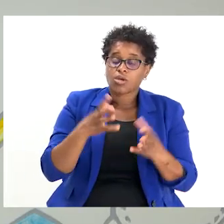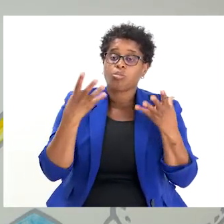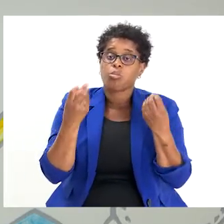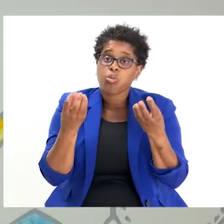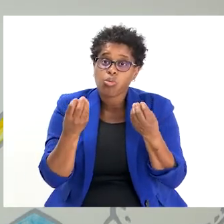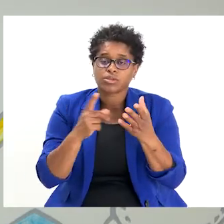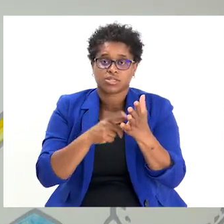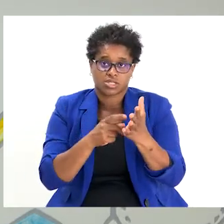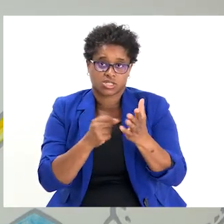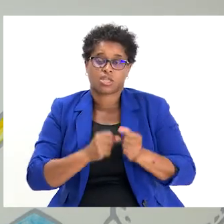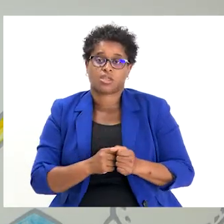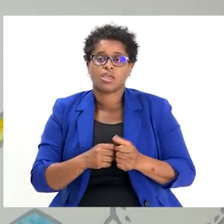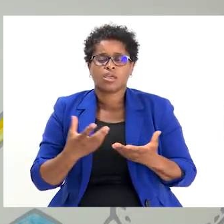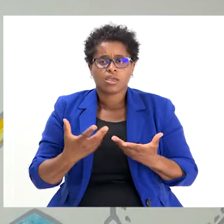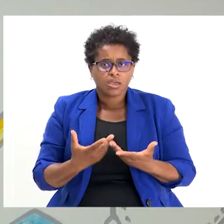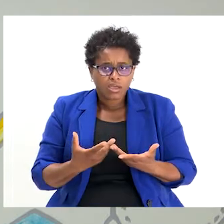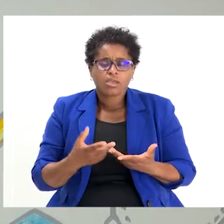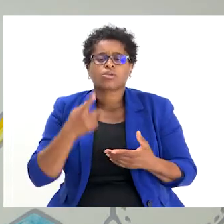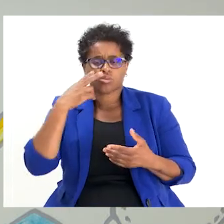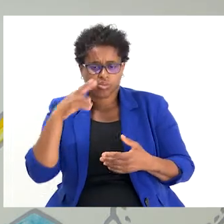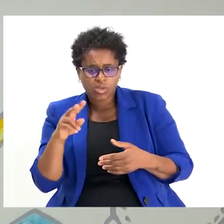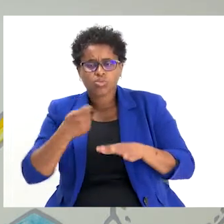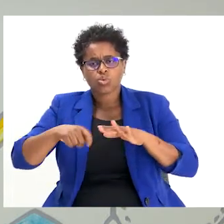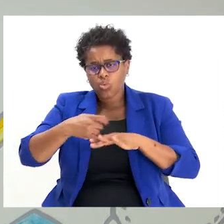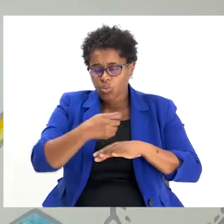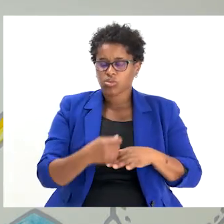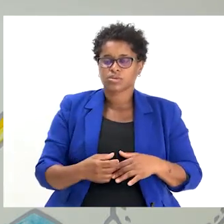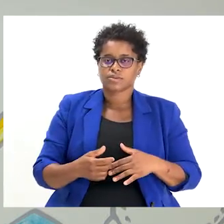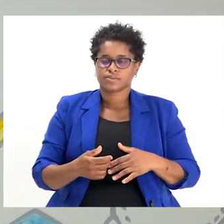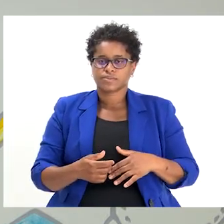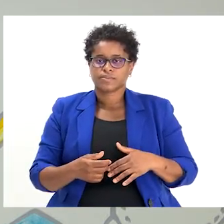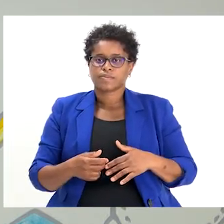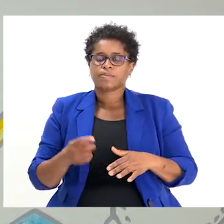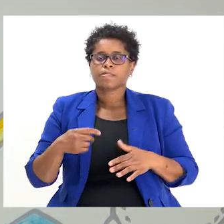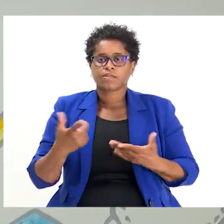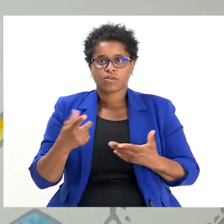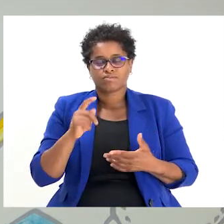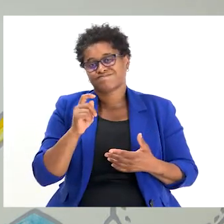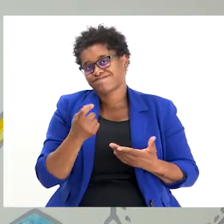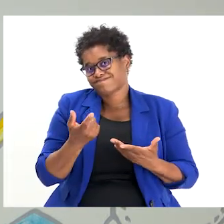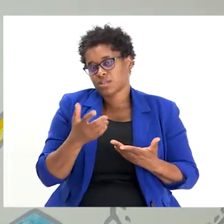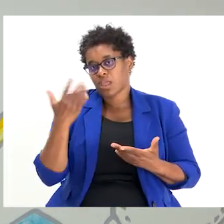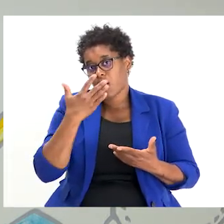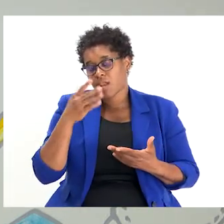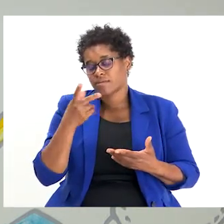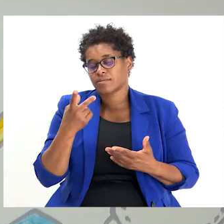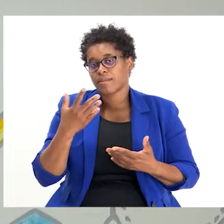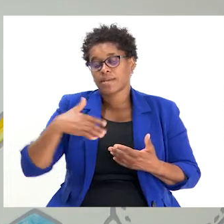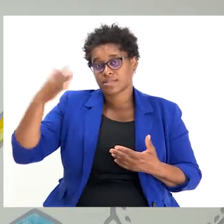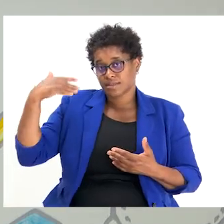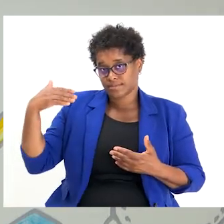necessidades. E vimos que os recursos são escassos na aula passada. Daí, como